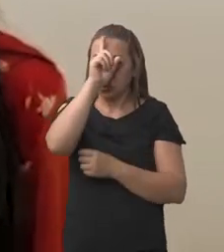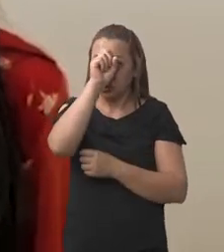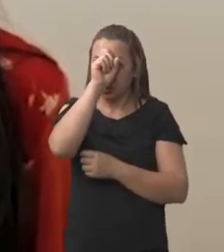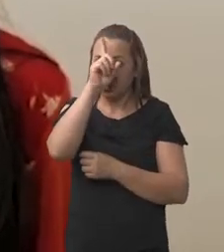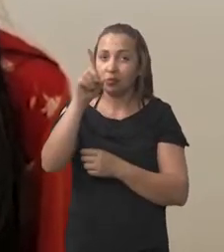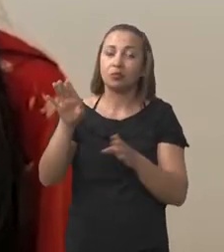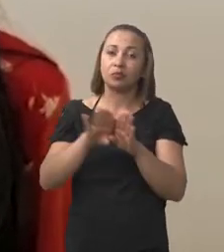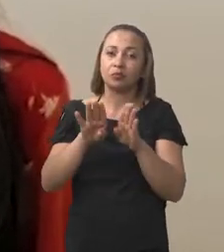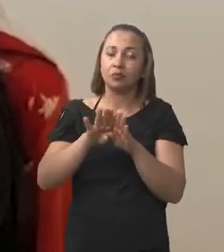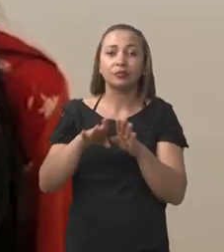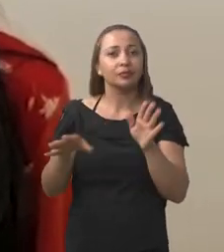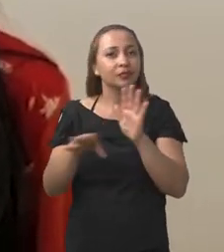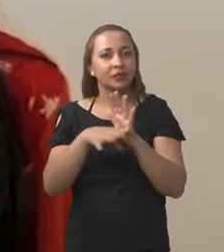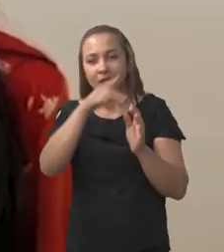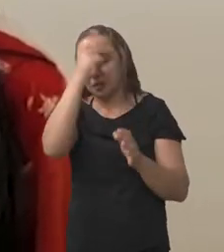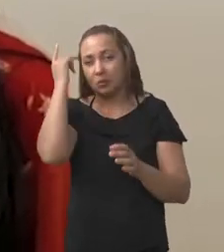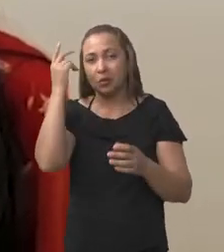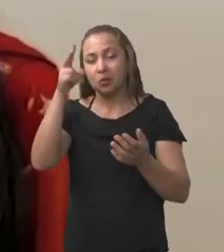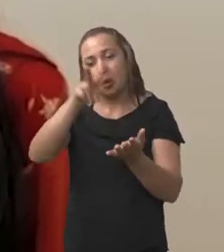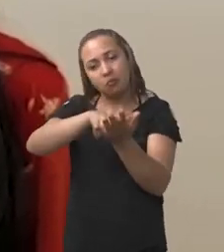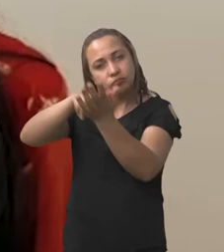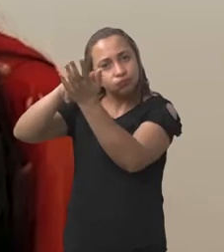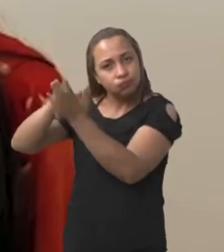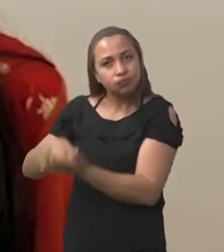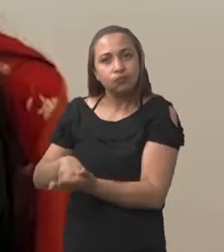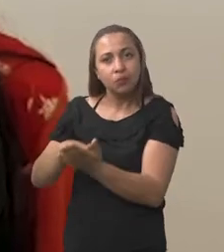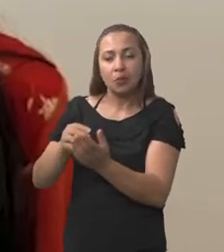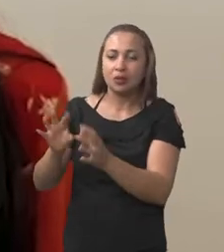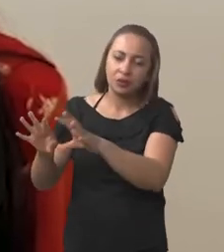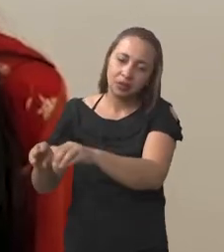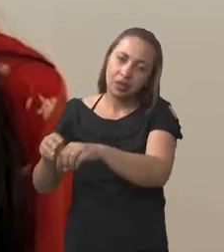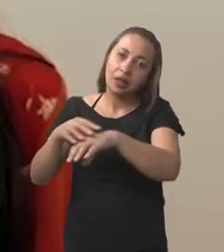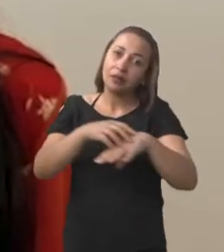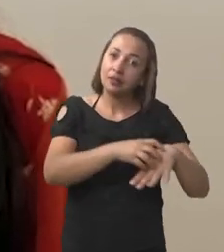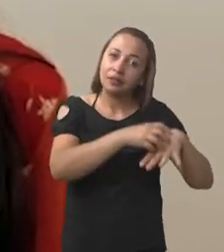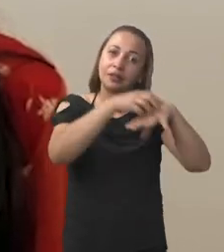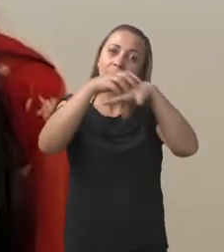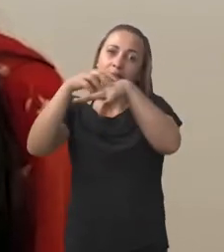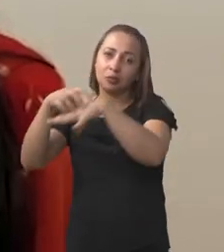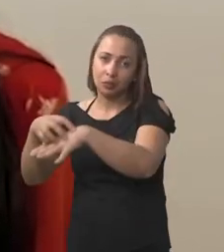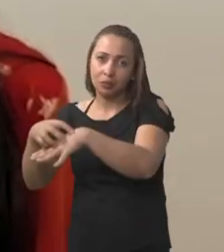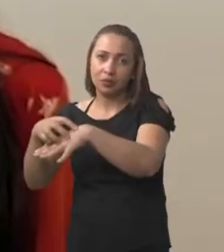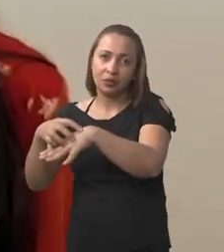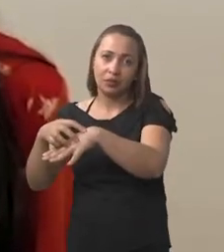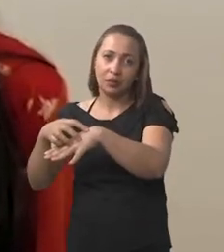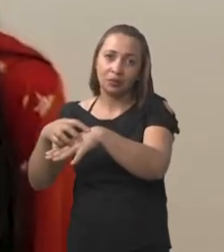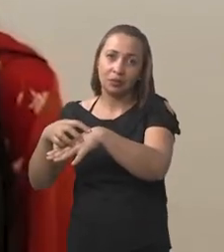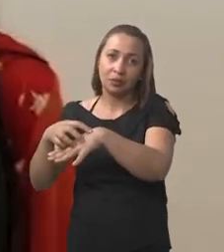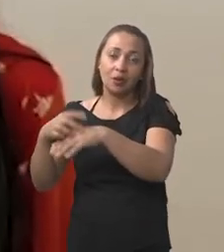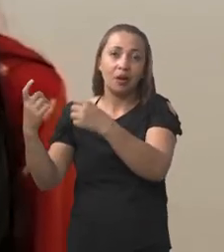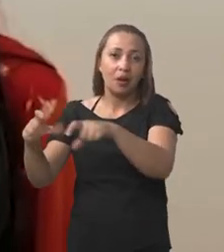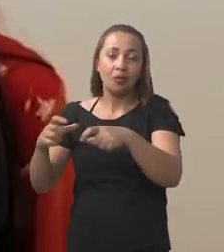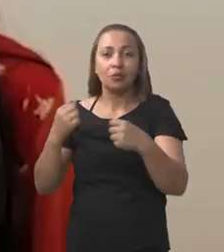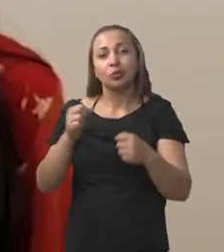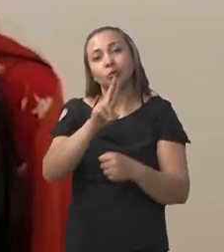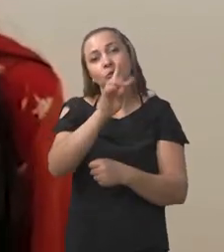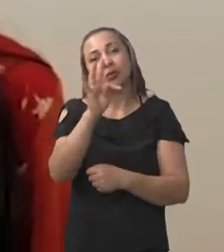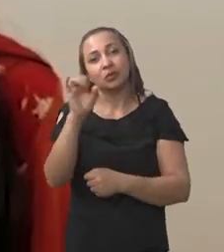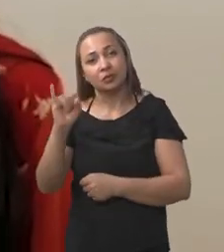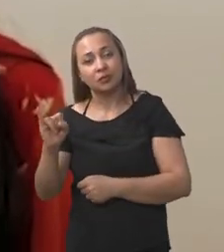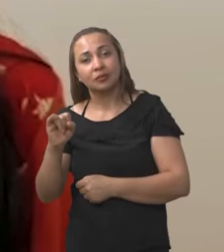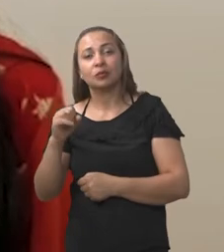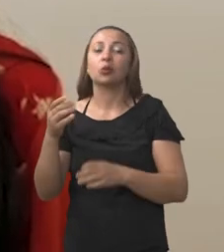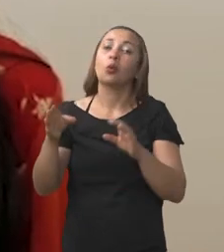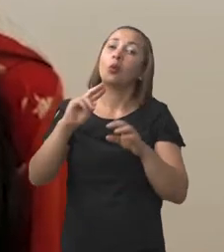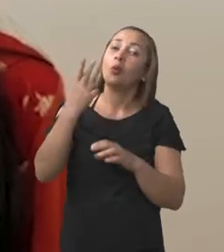atendimento, até que esse paciente possa ser transferido para uma unidade hospitalar ou até que